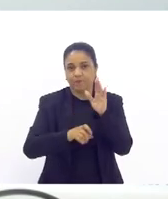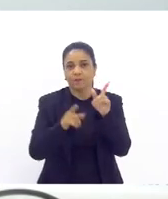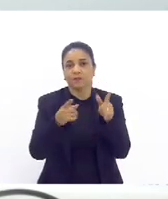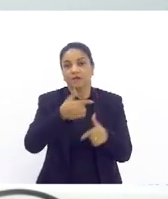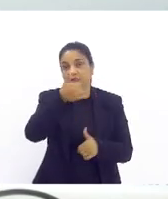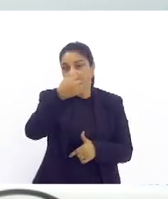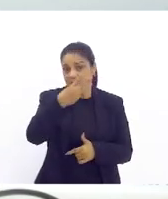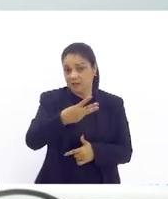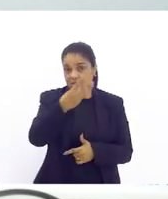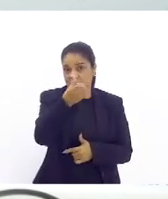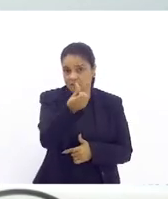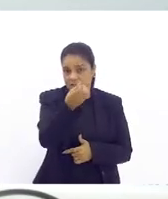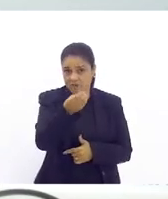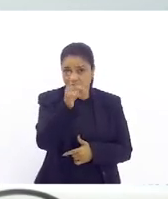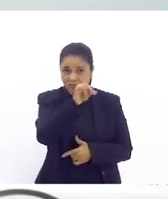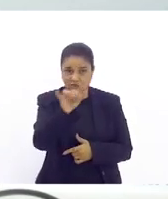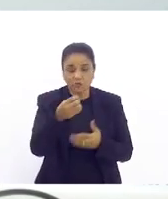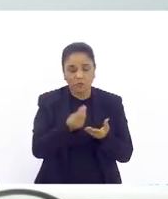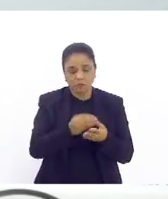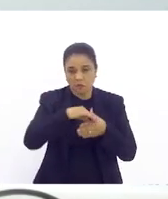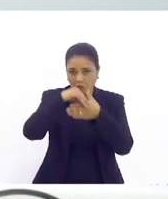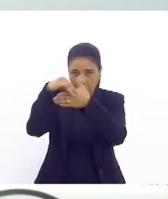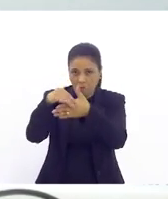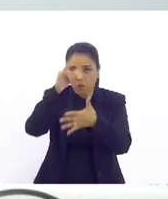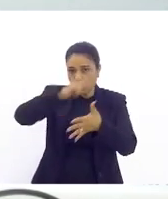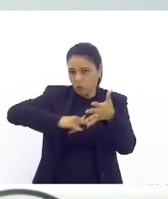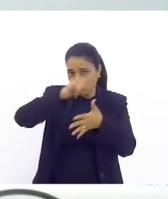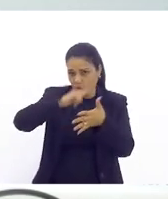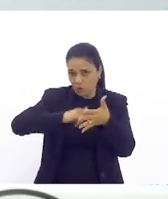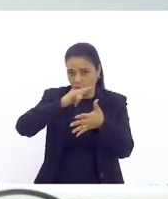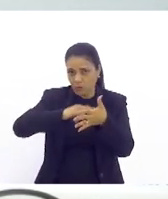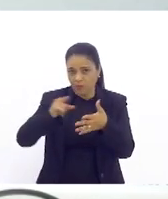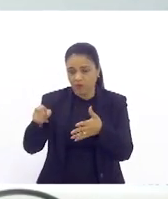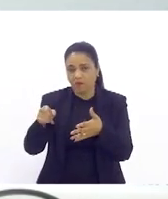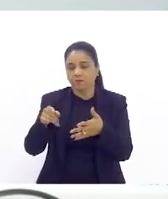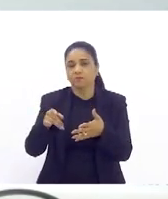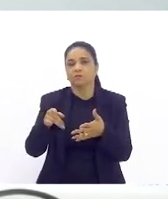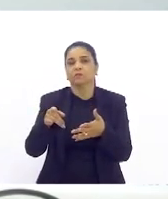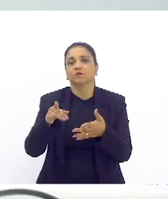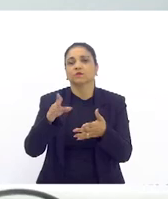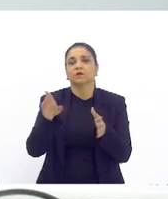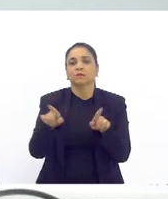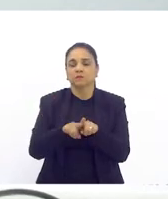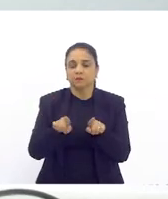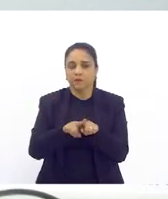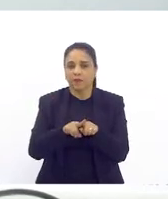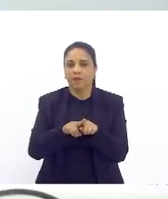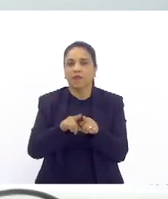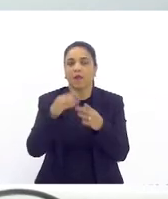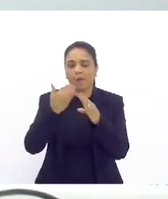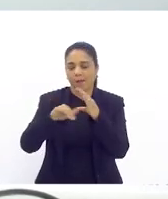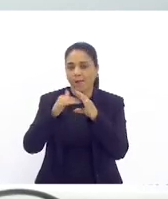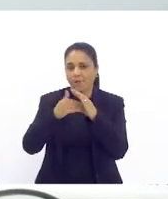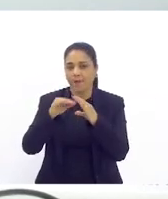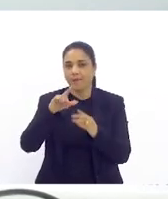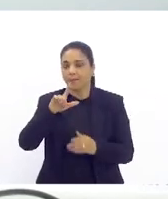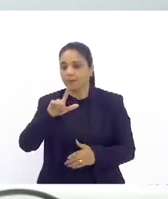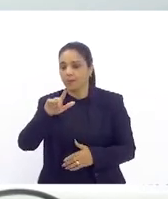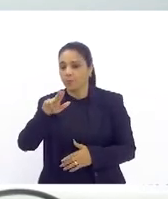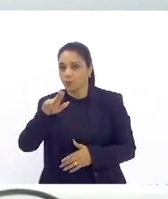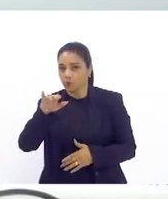360 dias depois eu encaminho a comissão a secretaria da comissão essa corda vou encaminhar o e-mail da da Secretária Lúcia